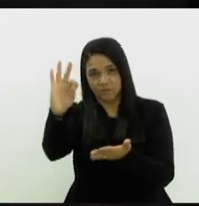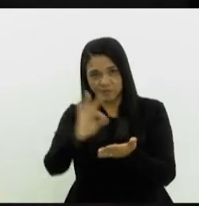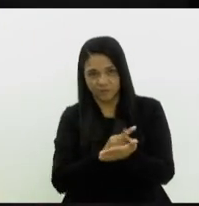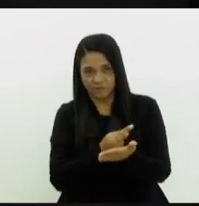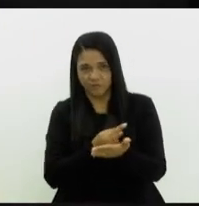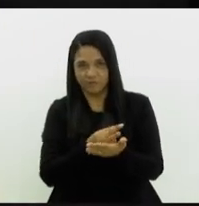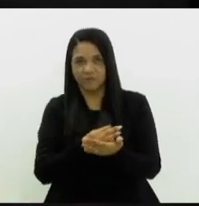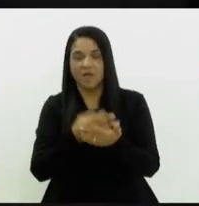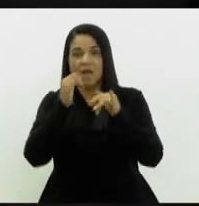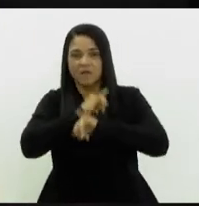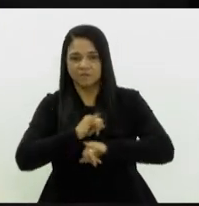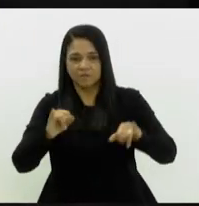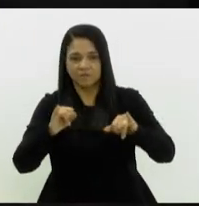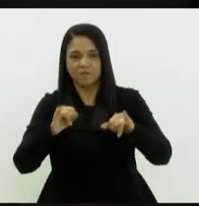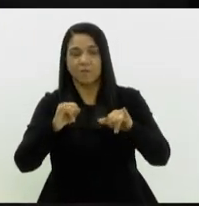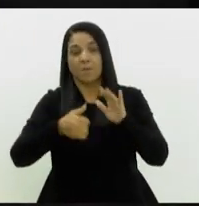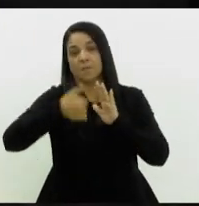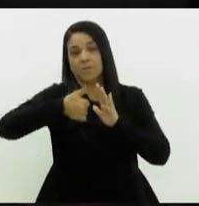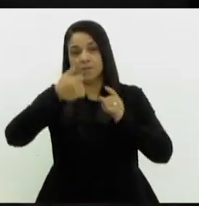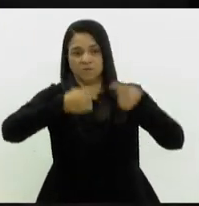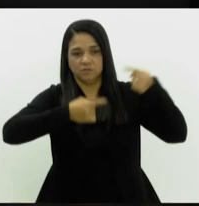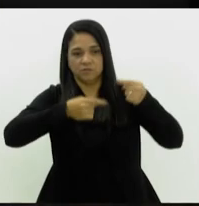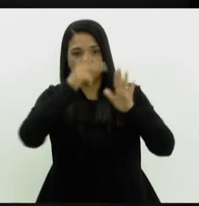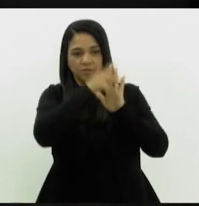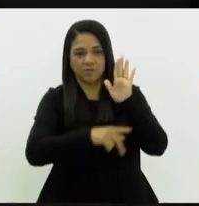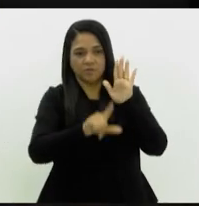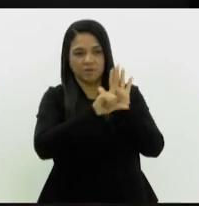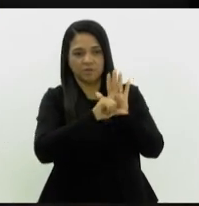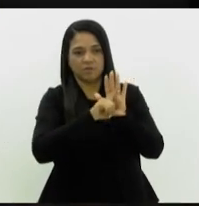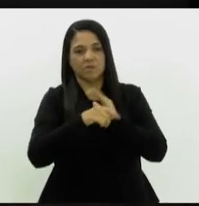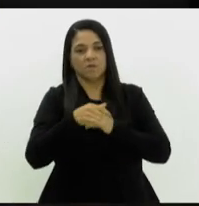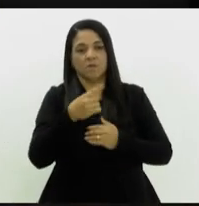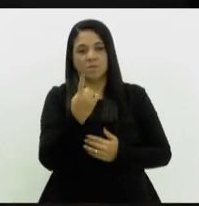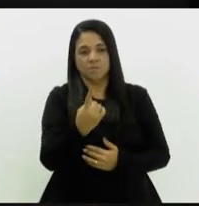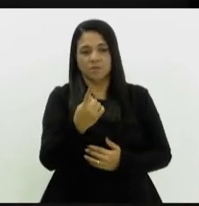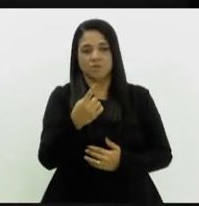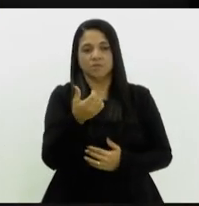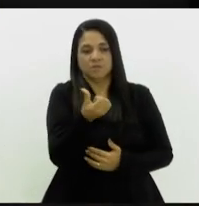autógrafo. Anuncio, em primeira discussão, projeto de lei número